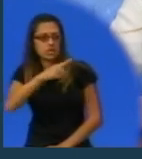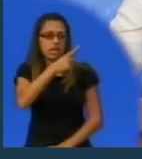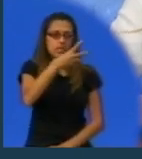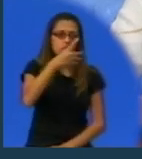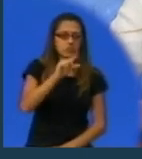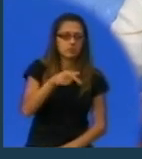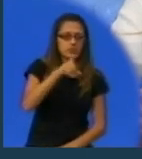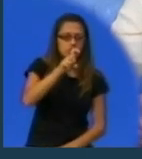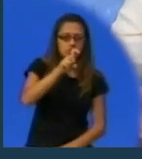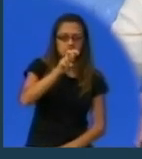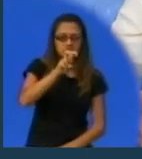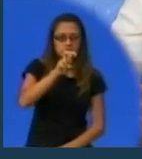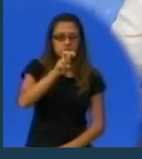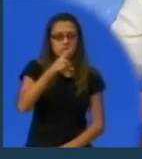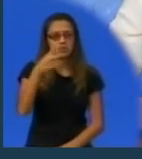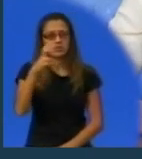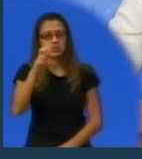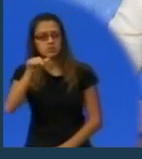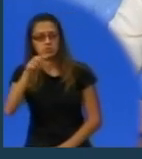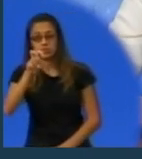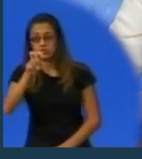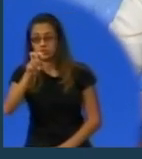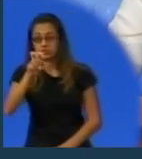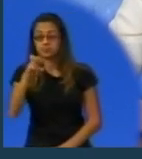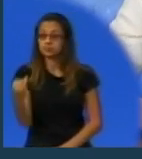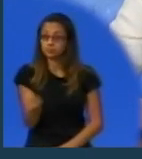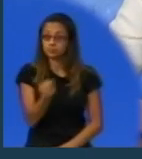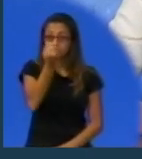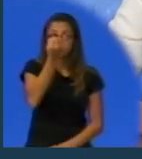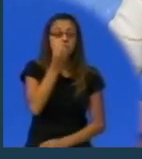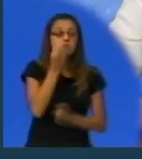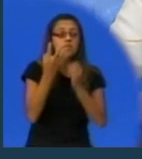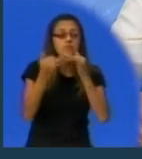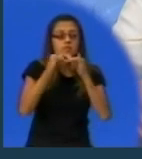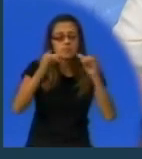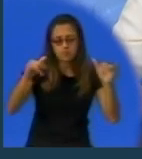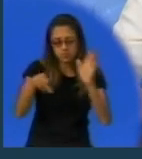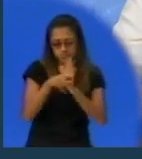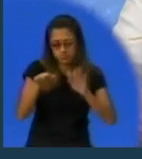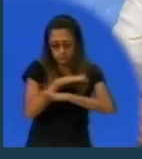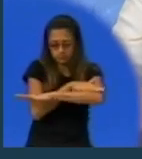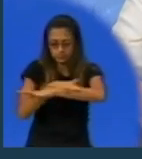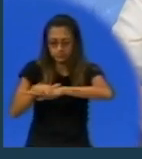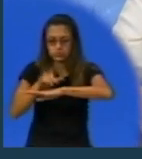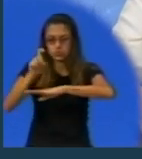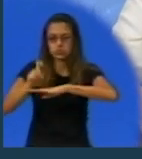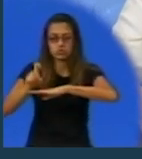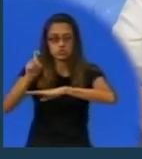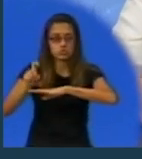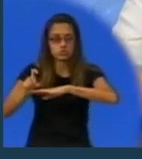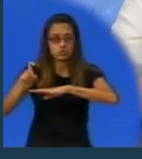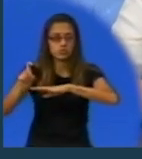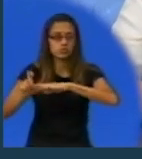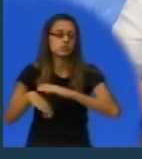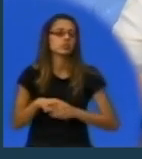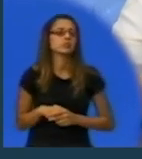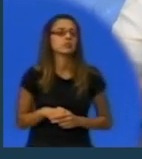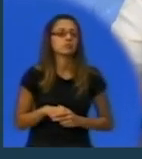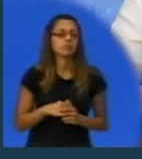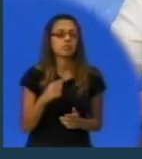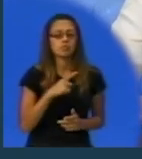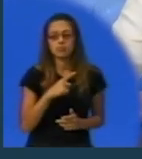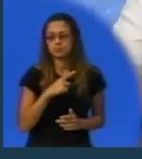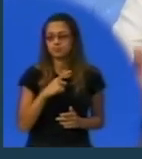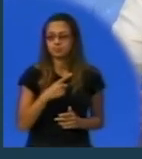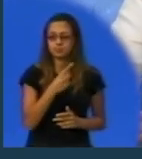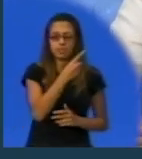Então, esse 14,5 e 15,5 é uma informação no eixo X, é uma informação da distribuição daquele dado. E aí eu tenho lá,